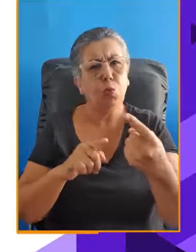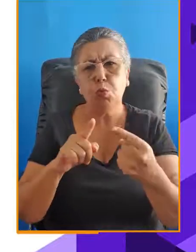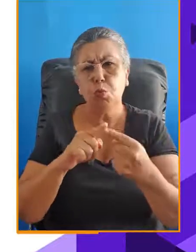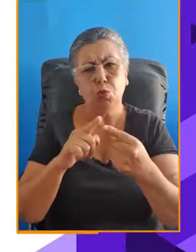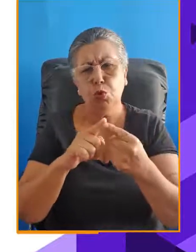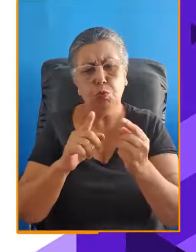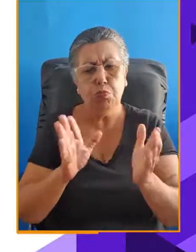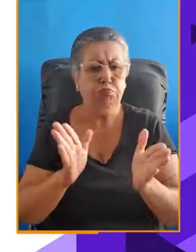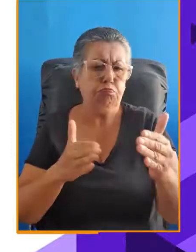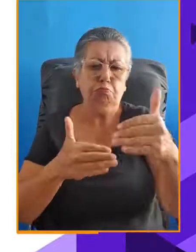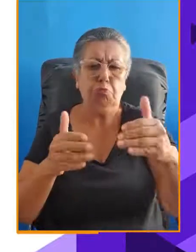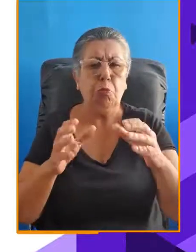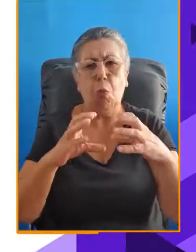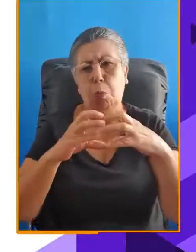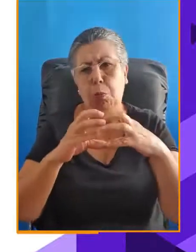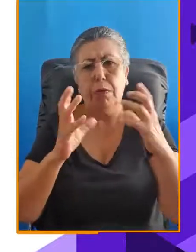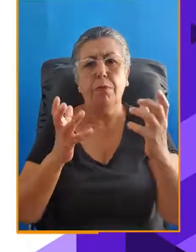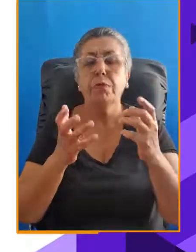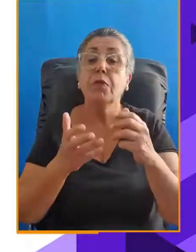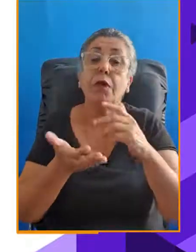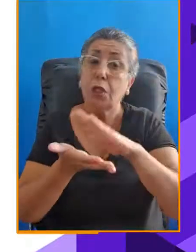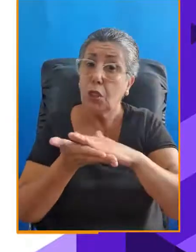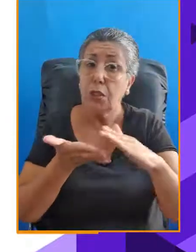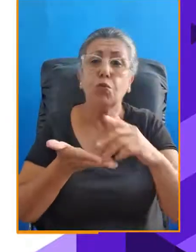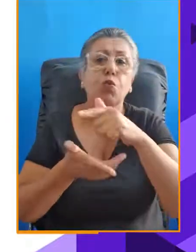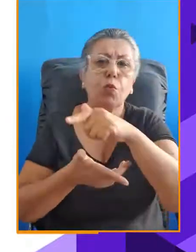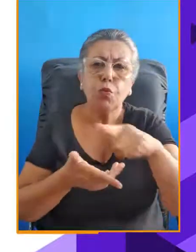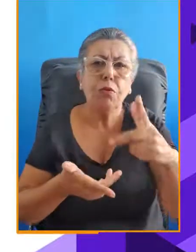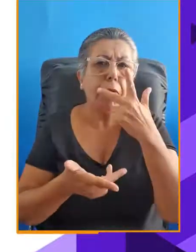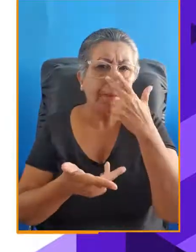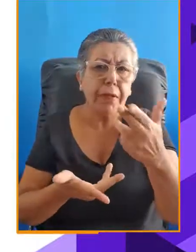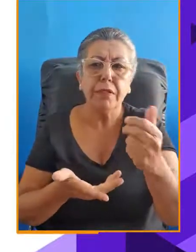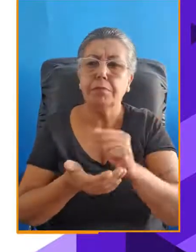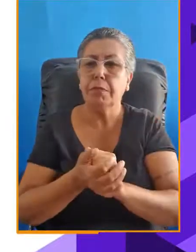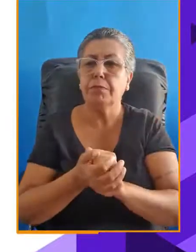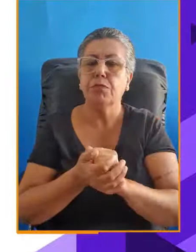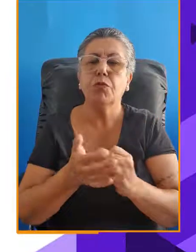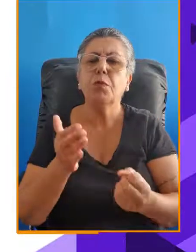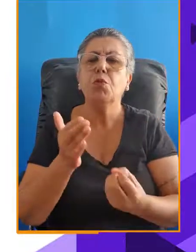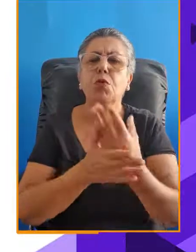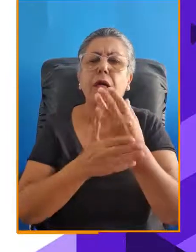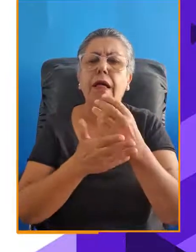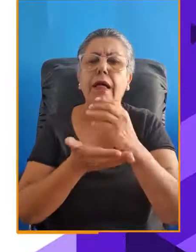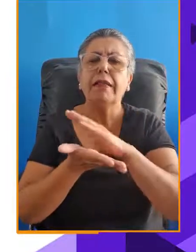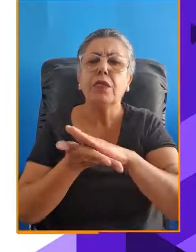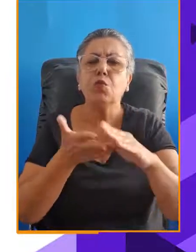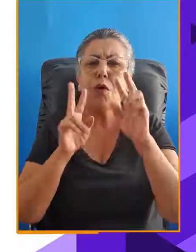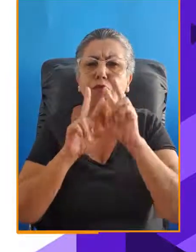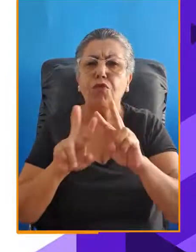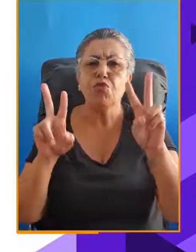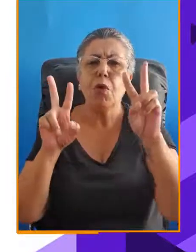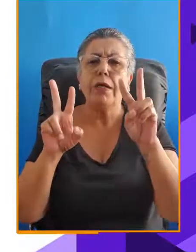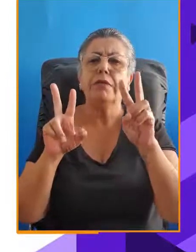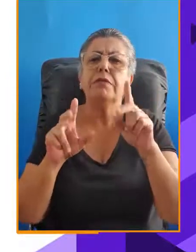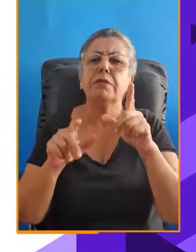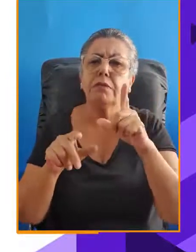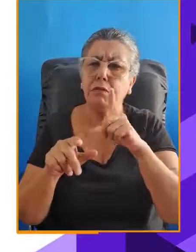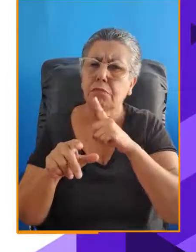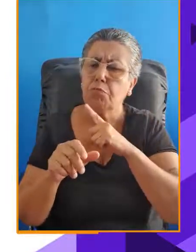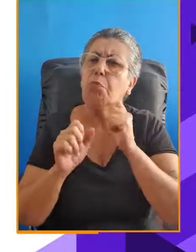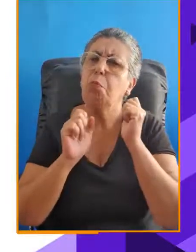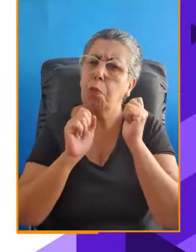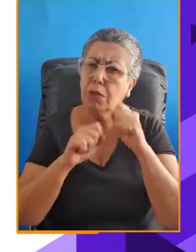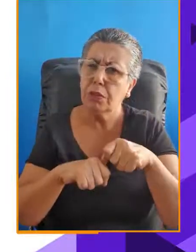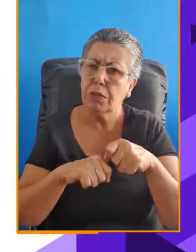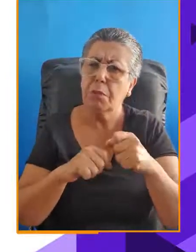esse papel e a textura seria mantida. A produção da textura visual. As texturas visuais,